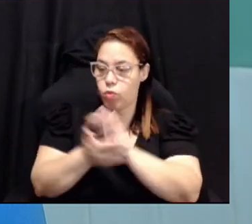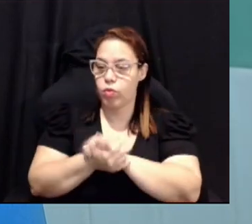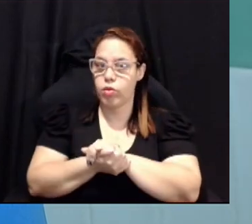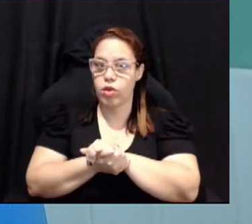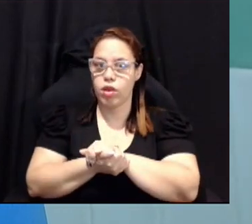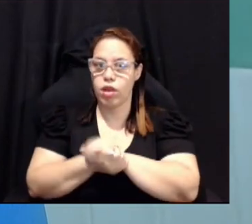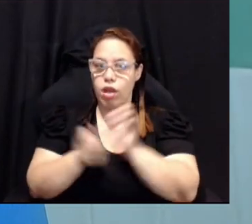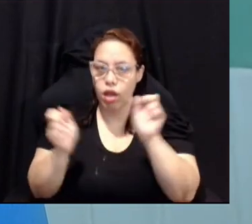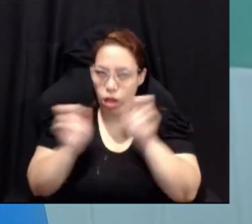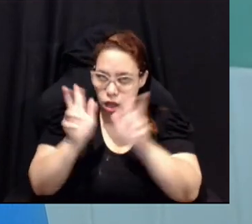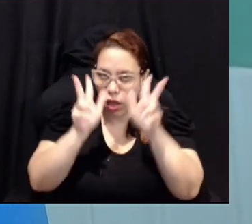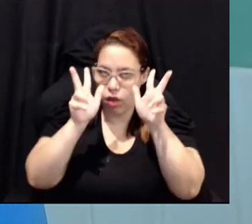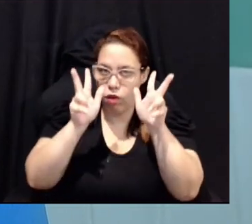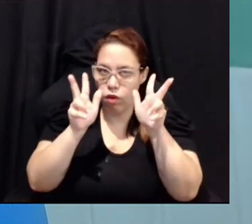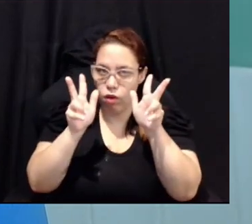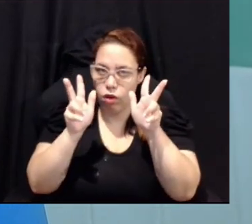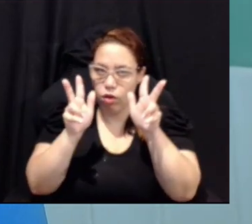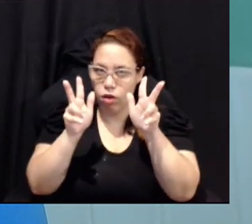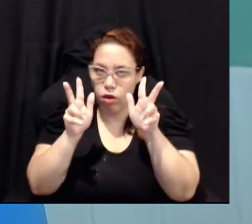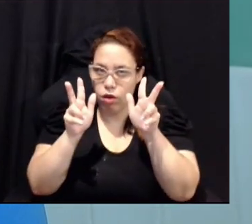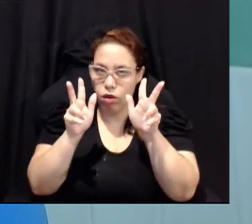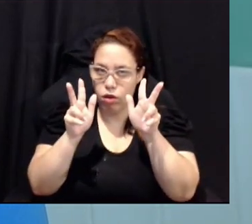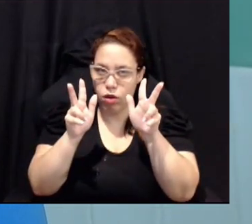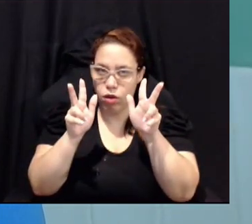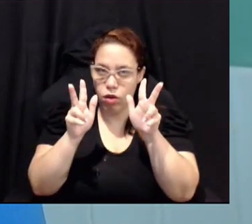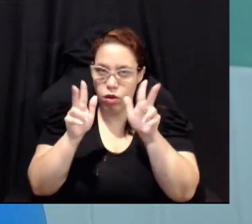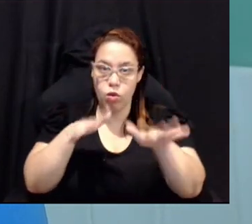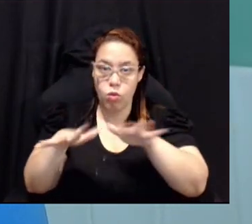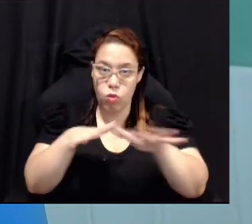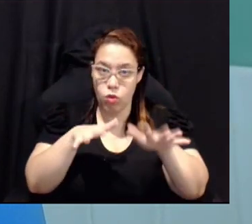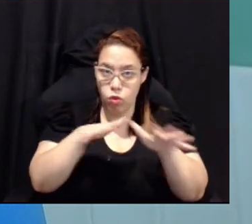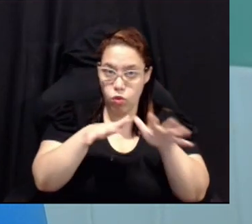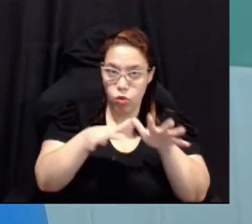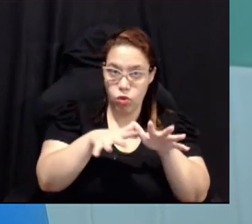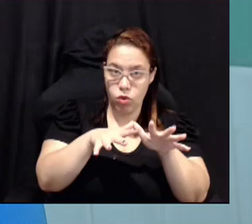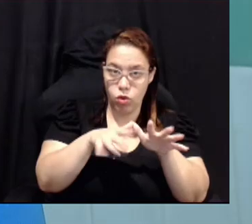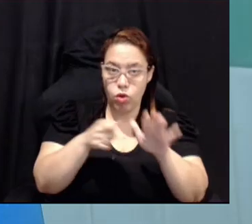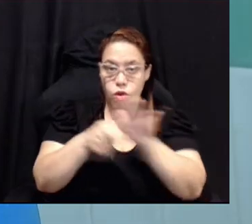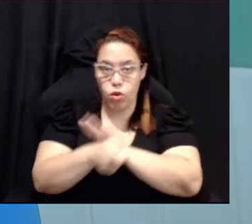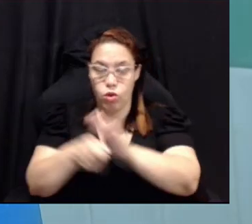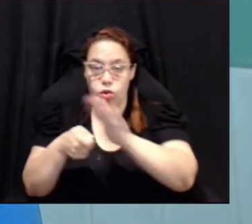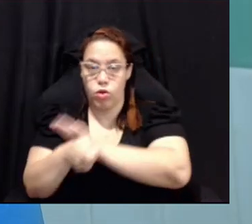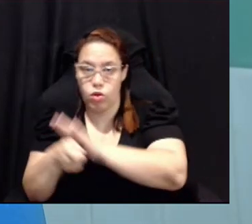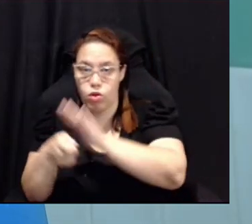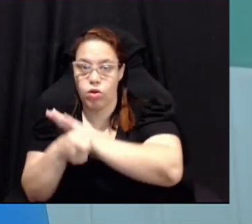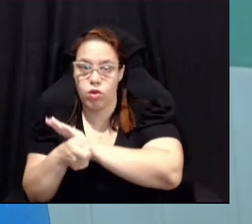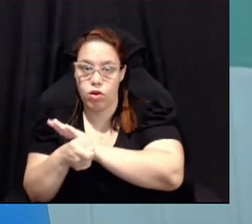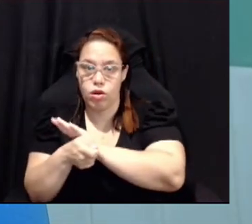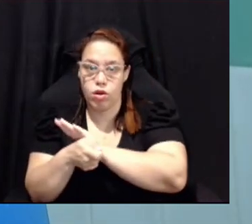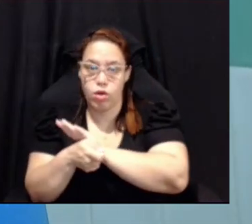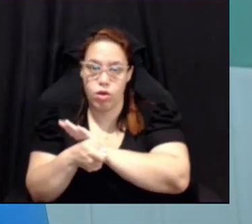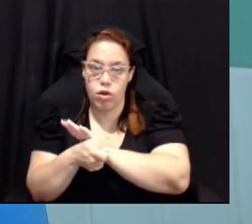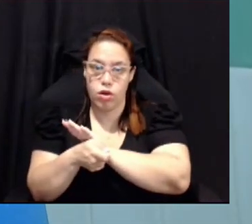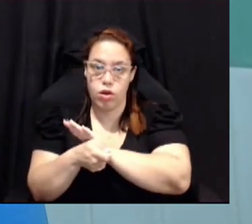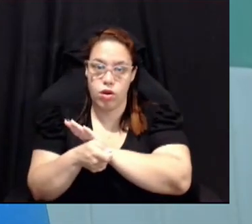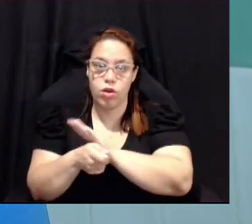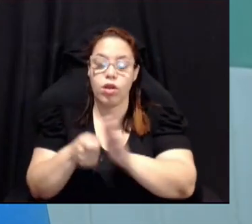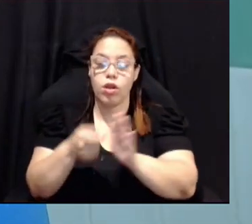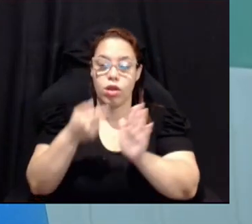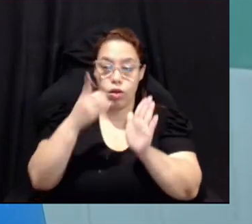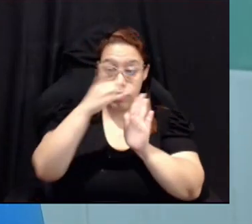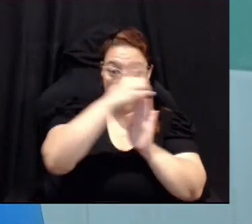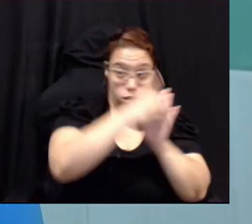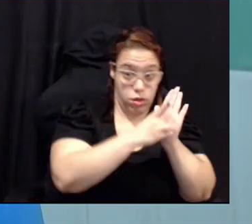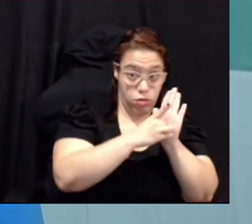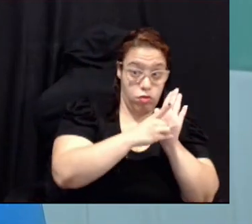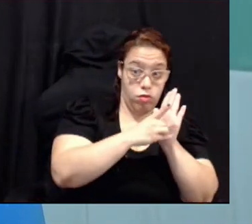se houve movimentação com investimentos que devem também ser declarados, se o montante